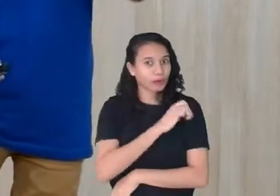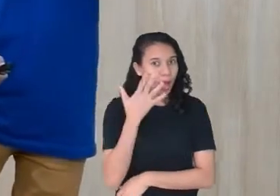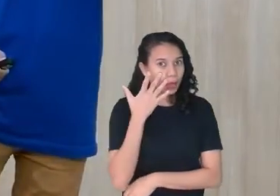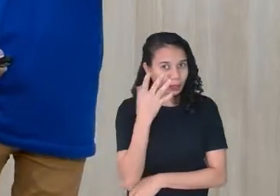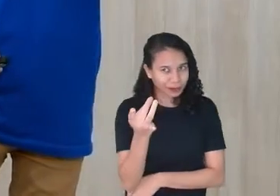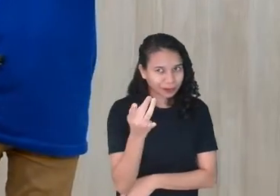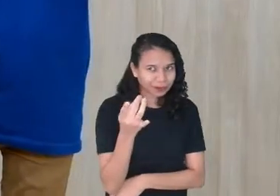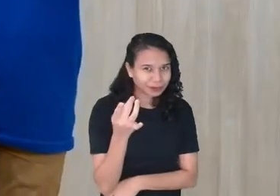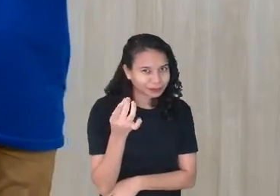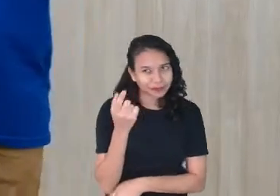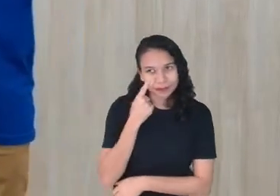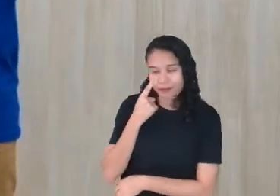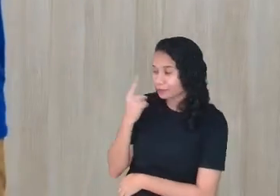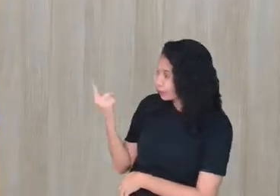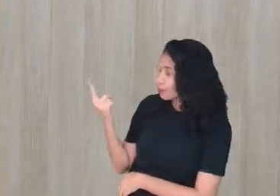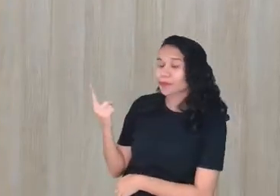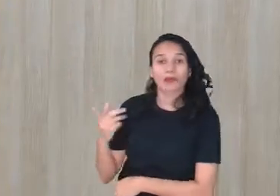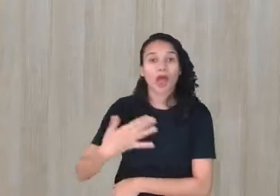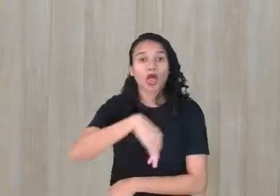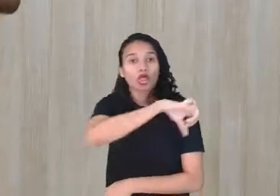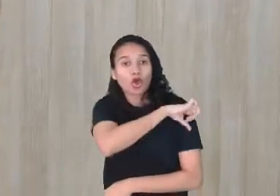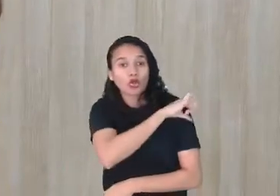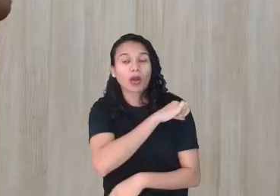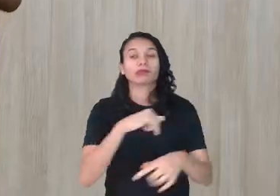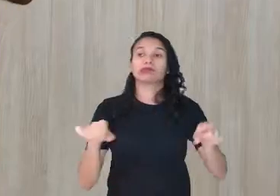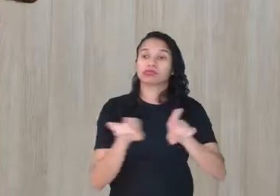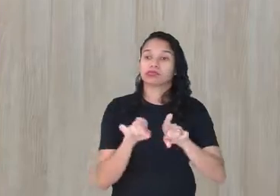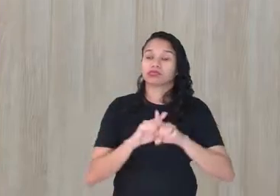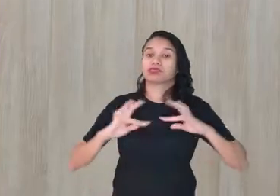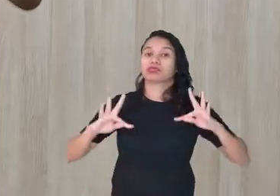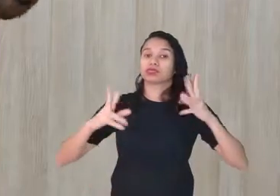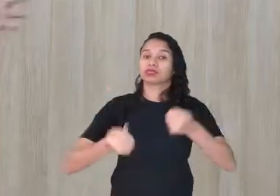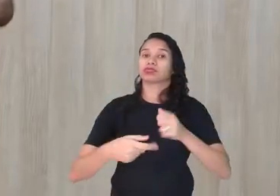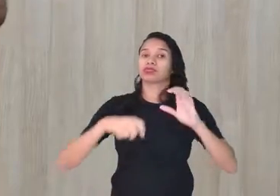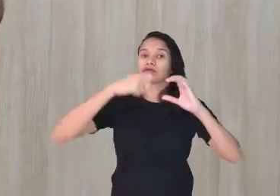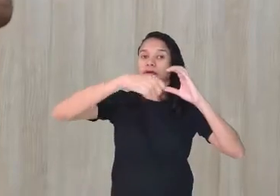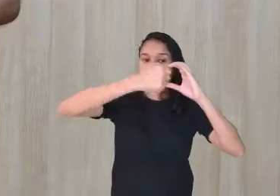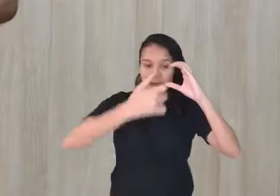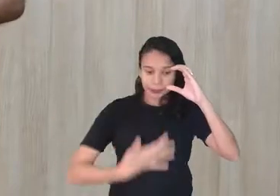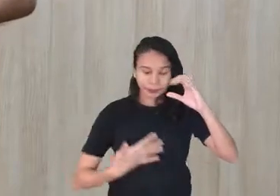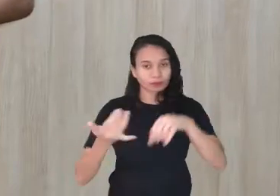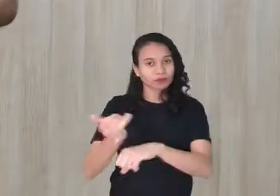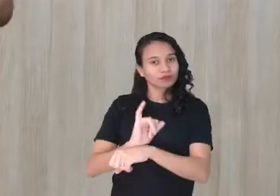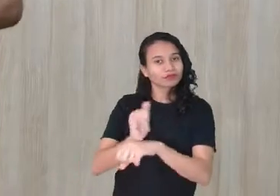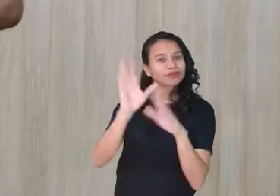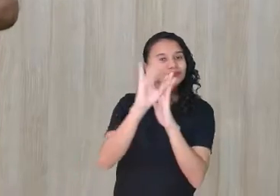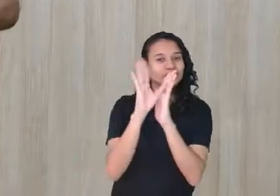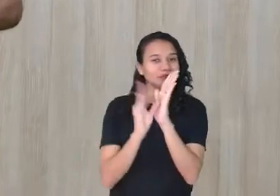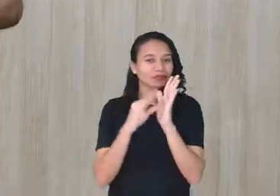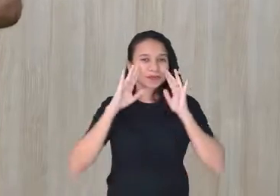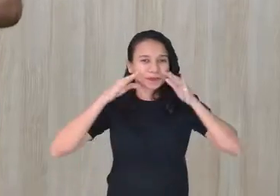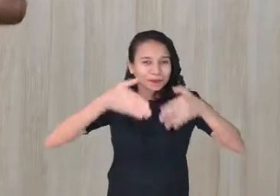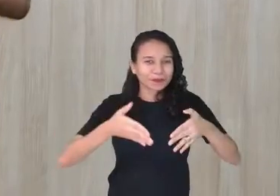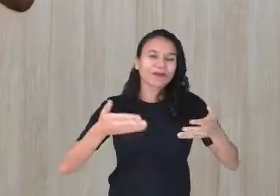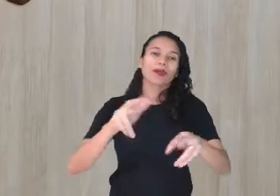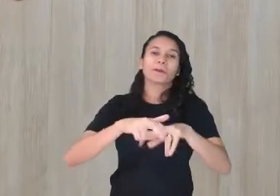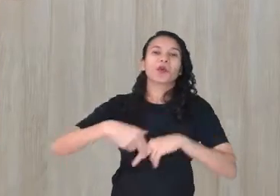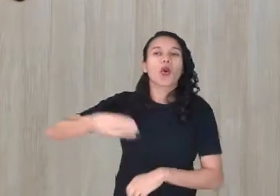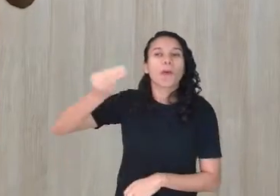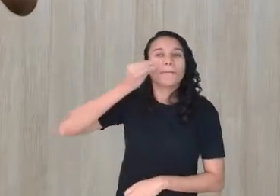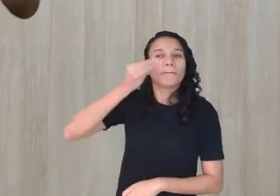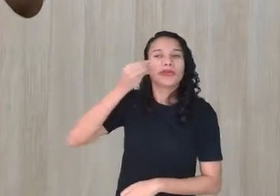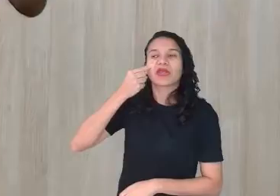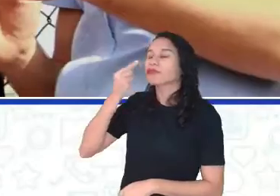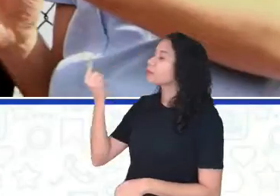hein? Exatamente. Nono ano, oitavo ano, toda a playlist lá no YouTube tem todos os conteúdos específicos. E aí, observa a